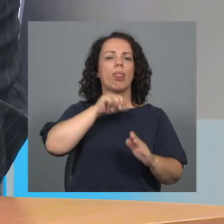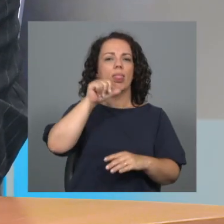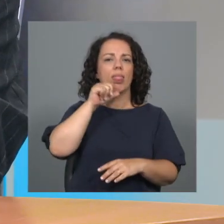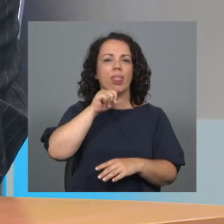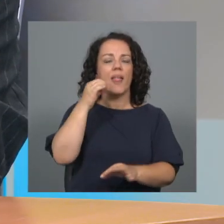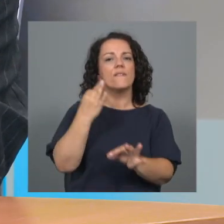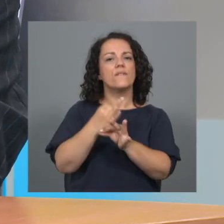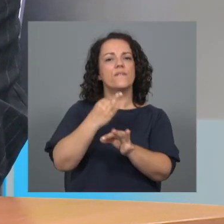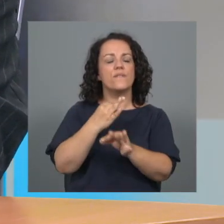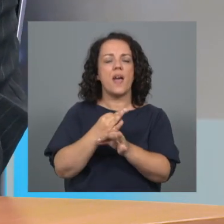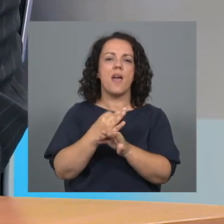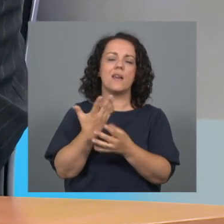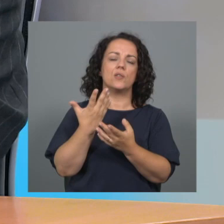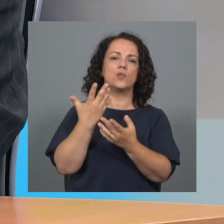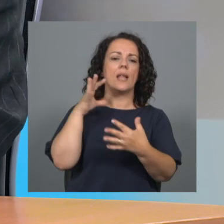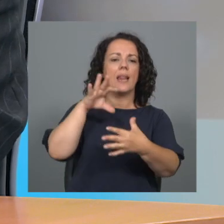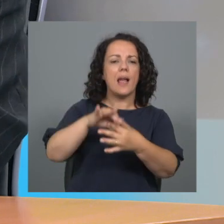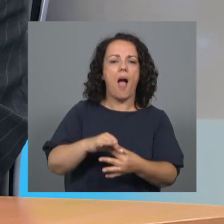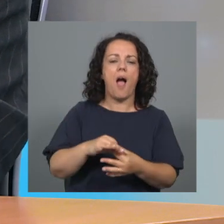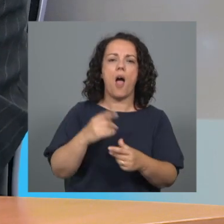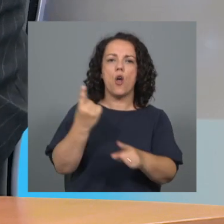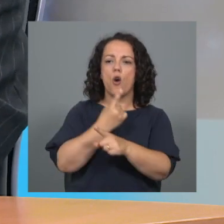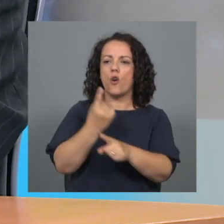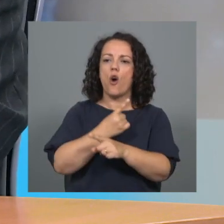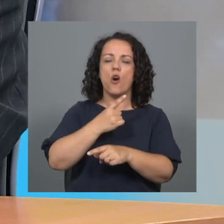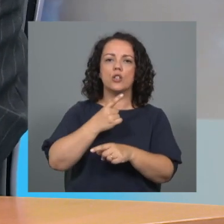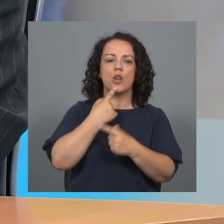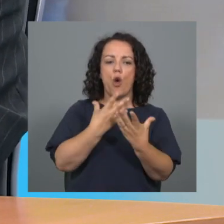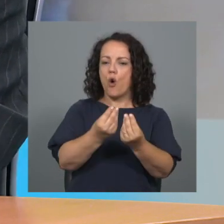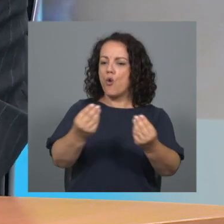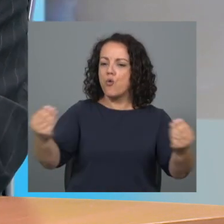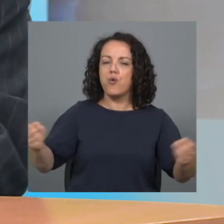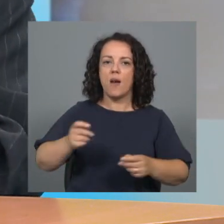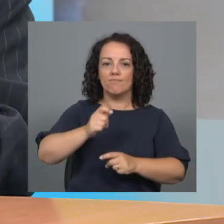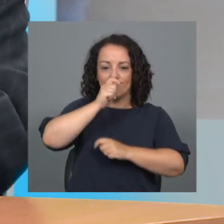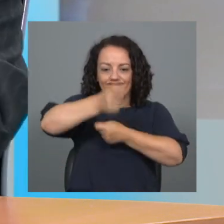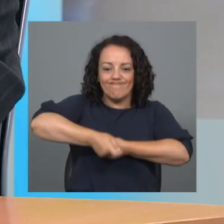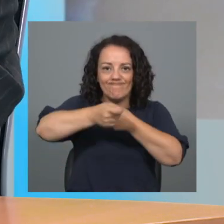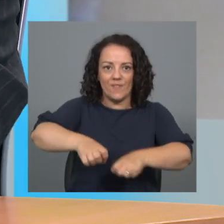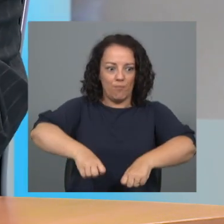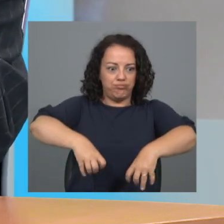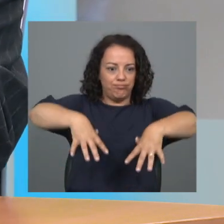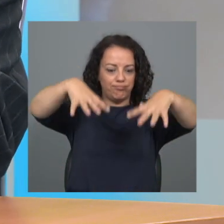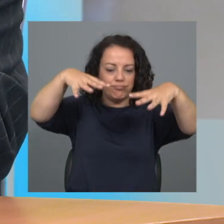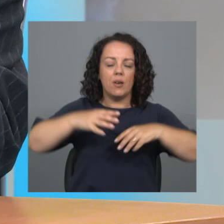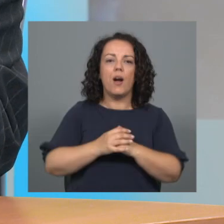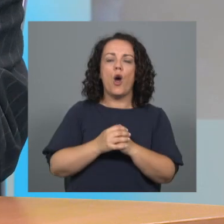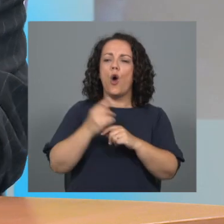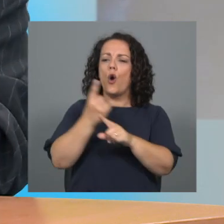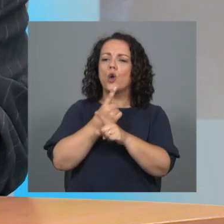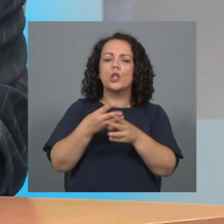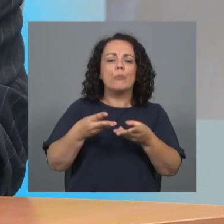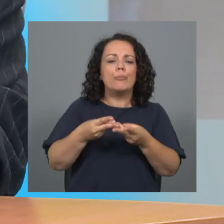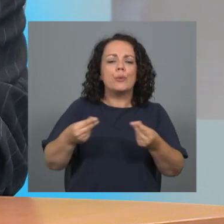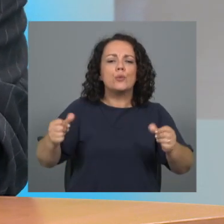celebração de cultos ligados à fertilidade, à abundância das colheitas, aos primeiros produtos